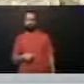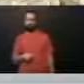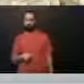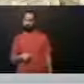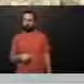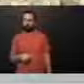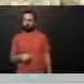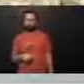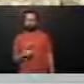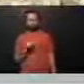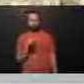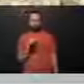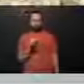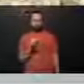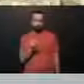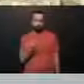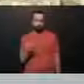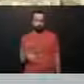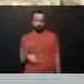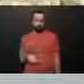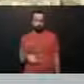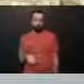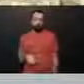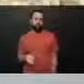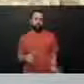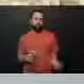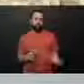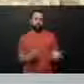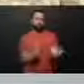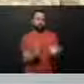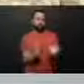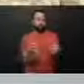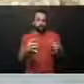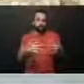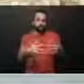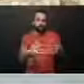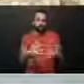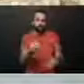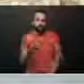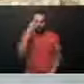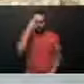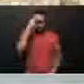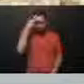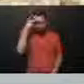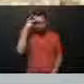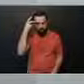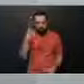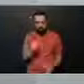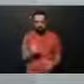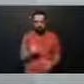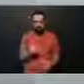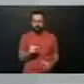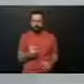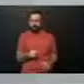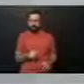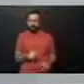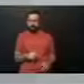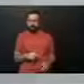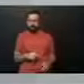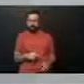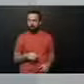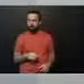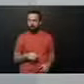sala. A sua professora tem um grupão de 30 alunos, mas ela enxerga você um grupinho de 1, porque